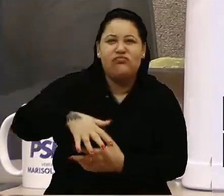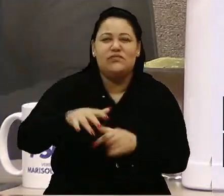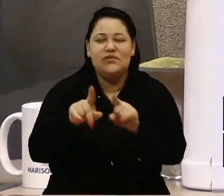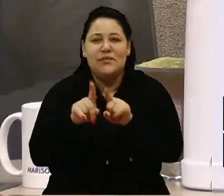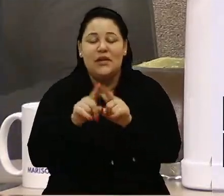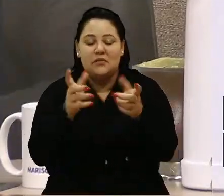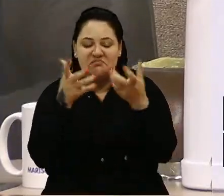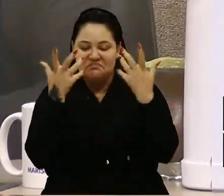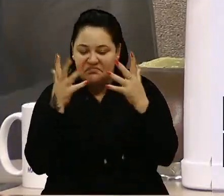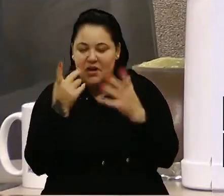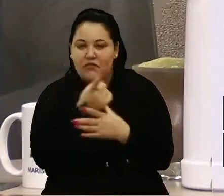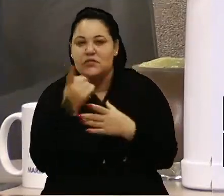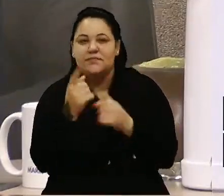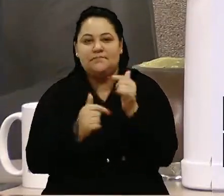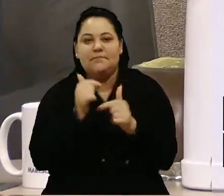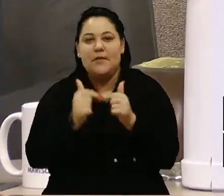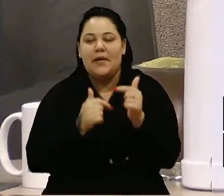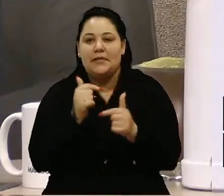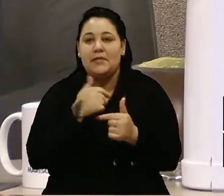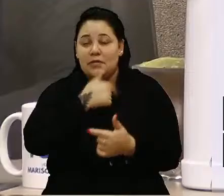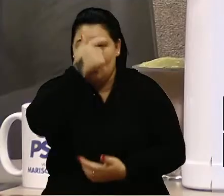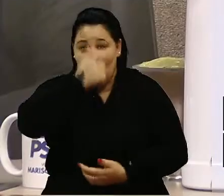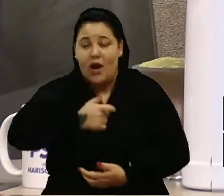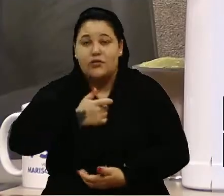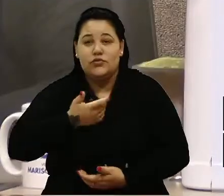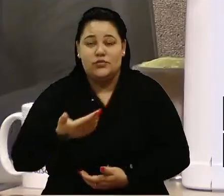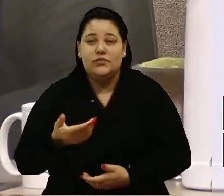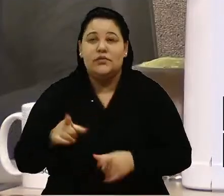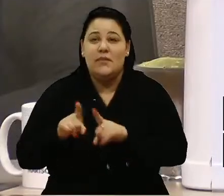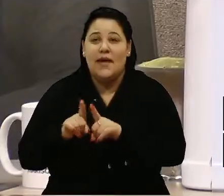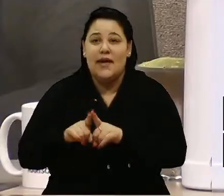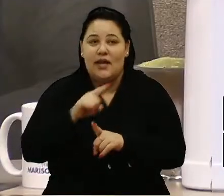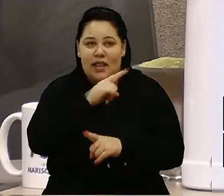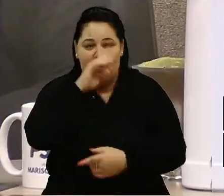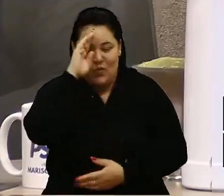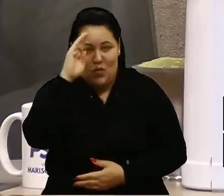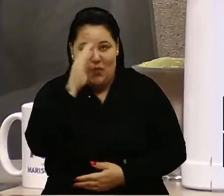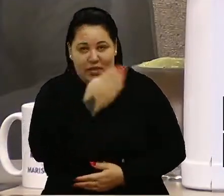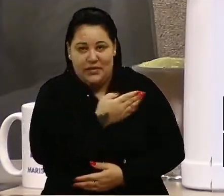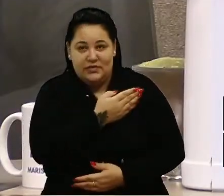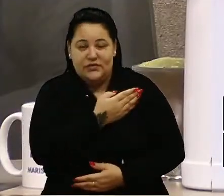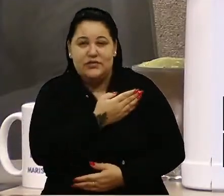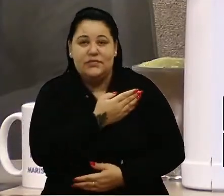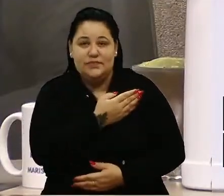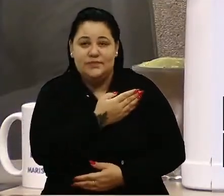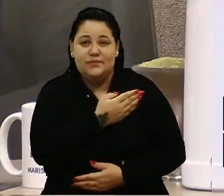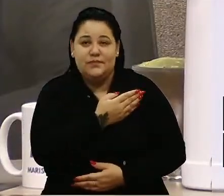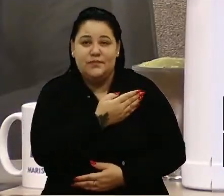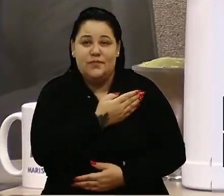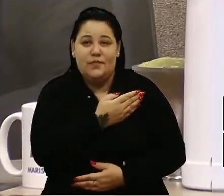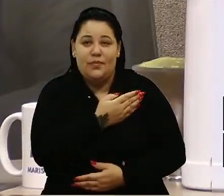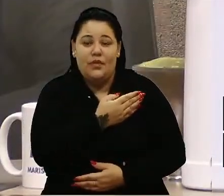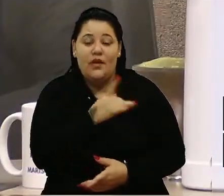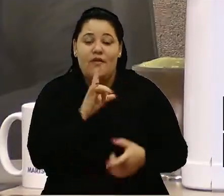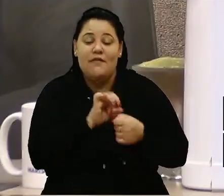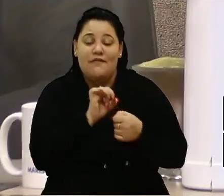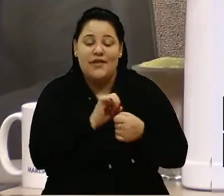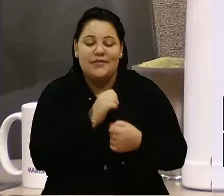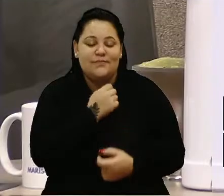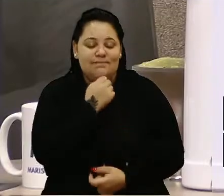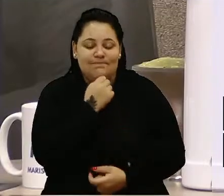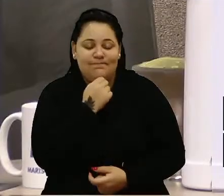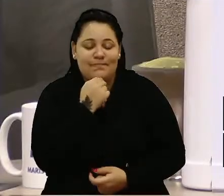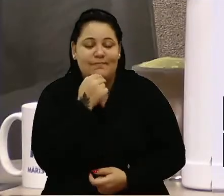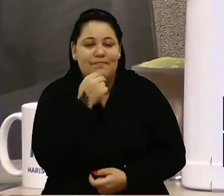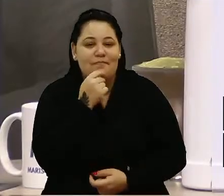vocês pelo trabalho. Eu acho, vereador, aqui o comandante aqui dos Bombeiros Voluntários fez um desabafo